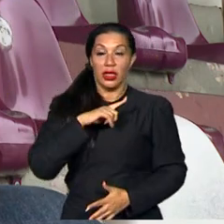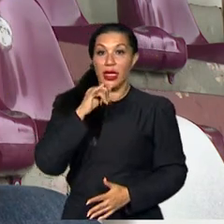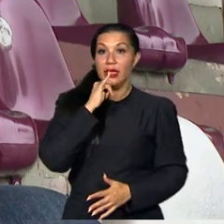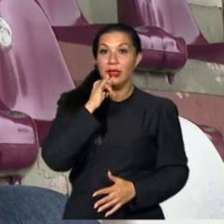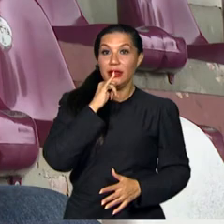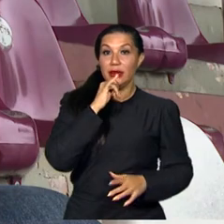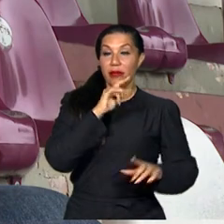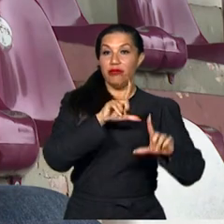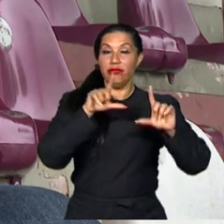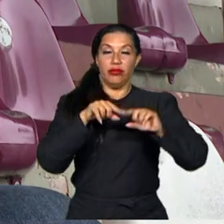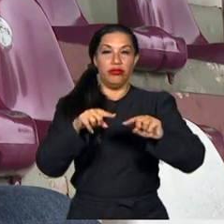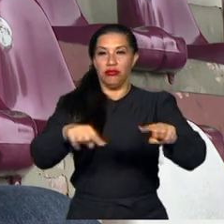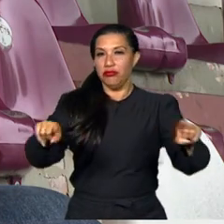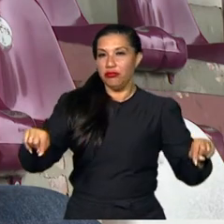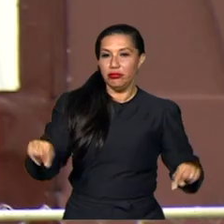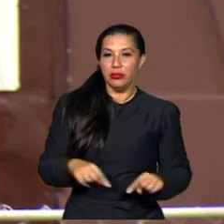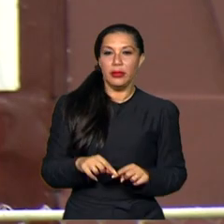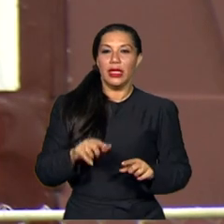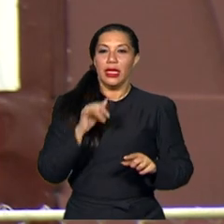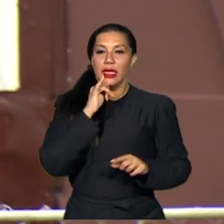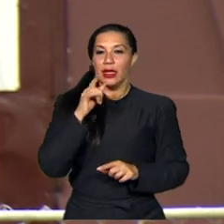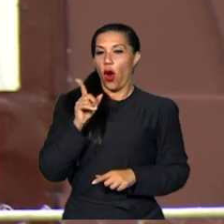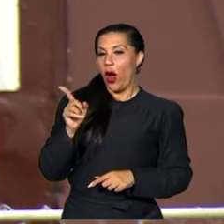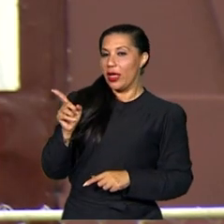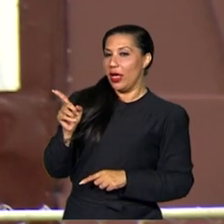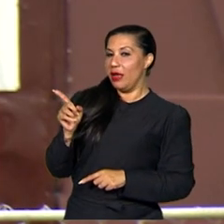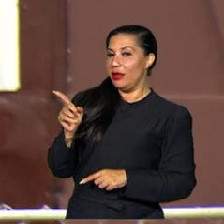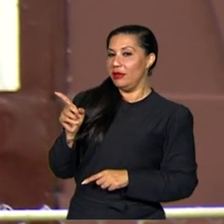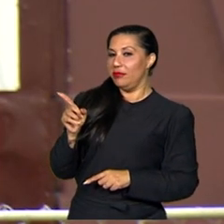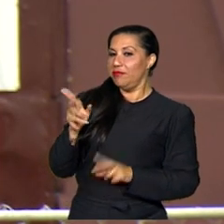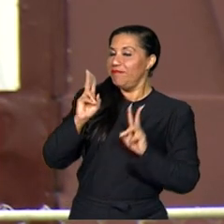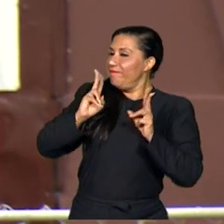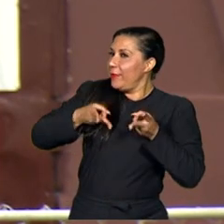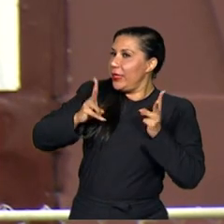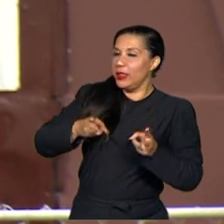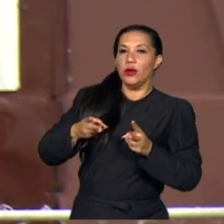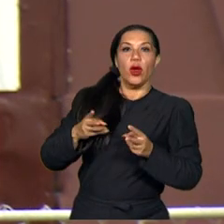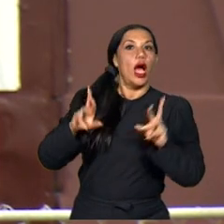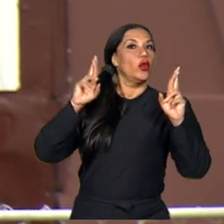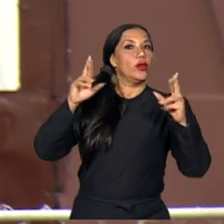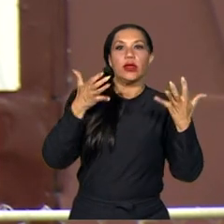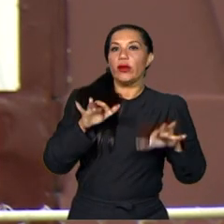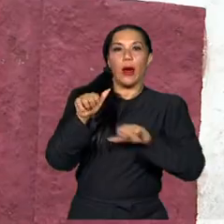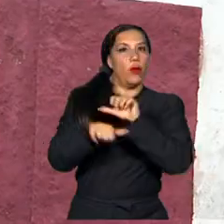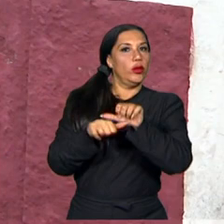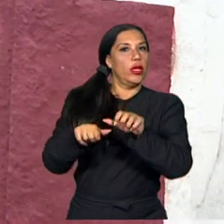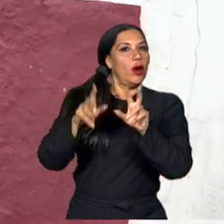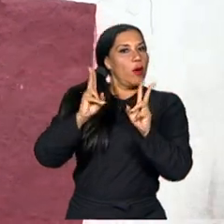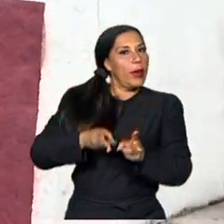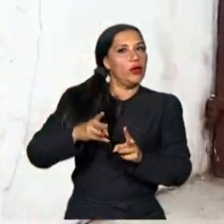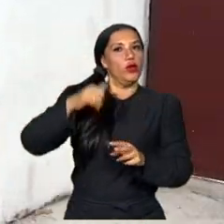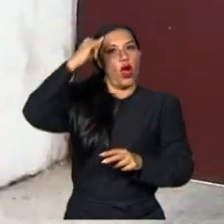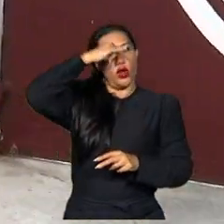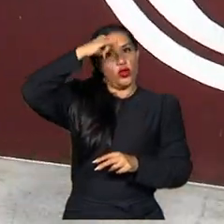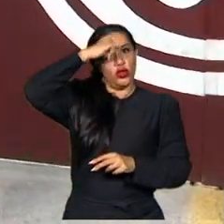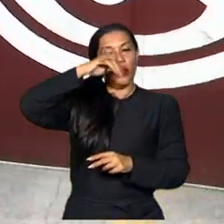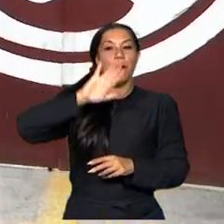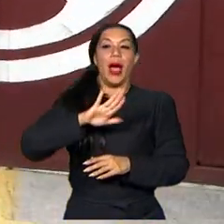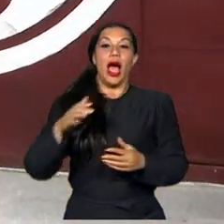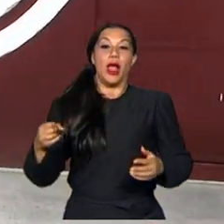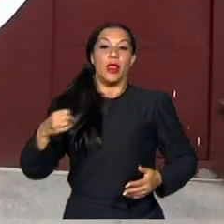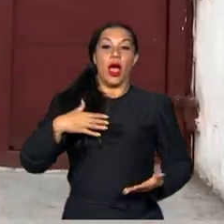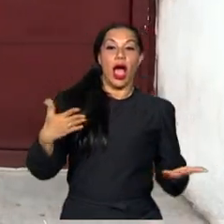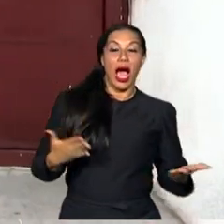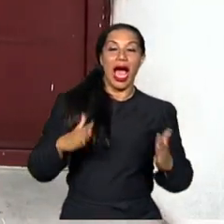placar, é manual, não existe placar eletrônico. E a torcida não deixa mudar, não quer que mude. Atualmente, a casa